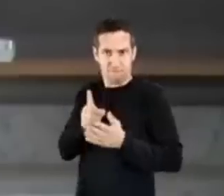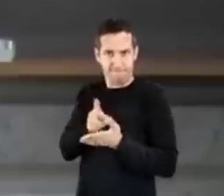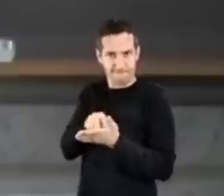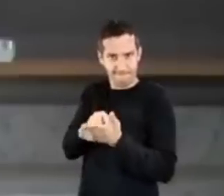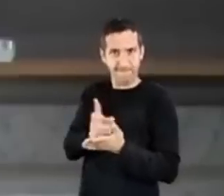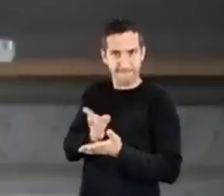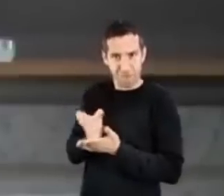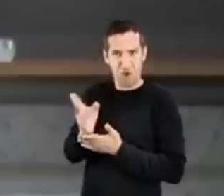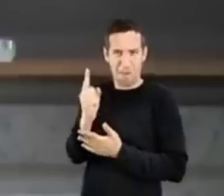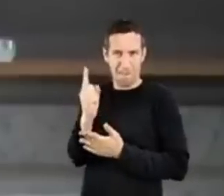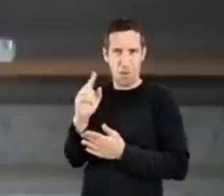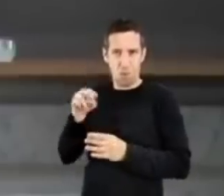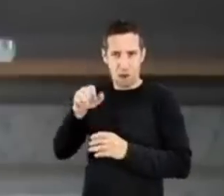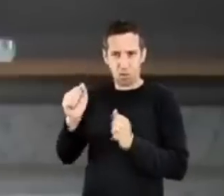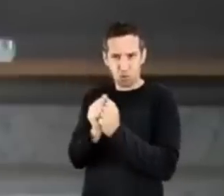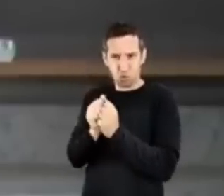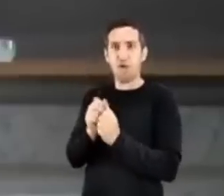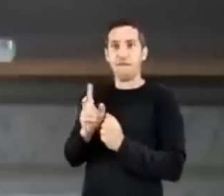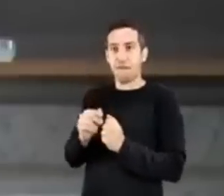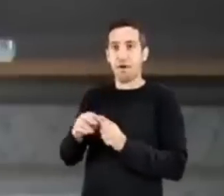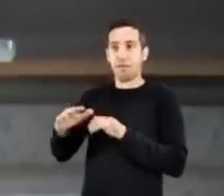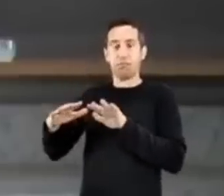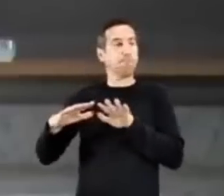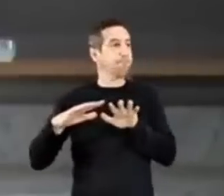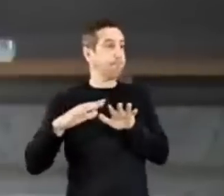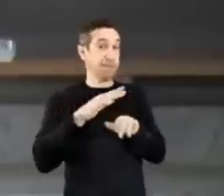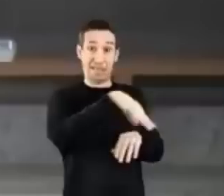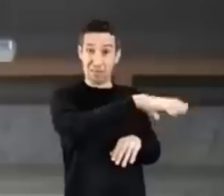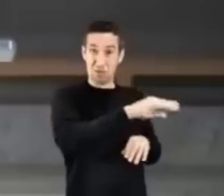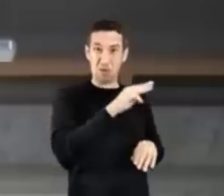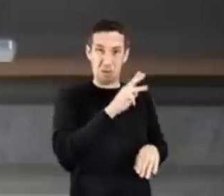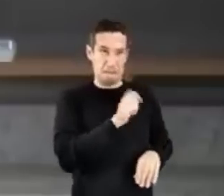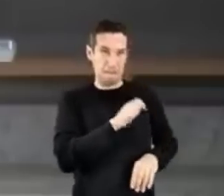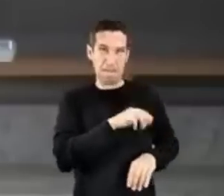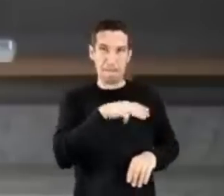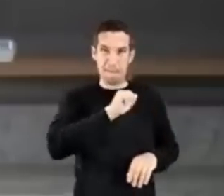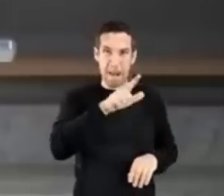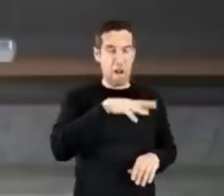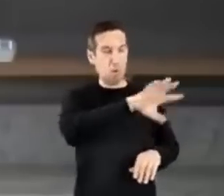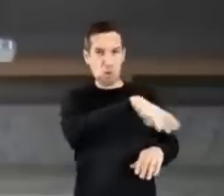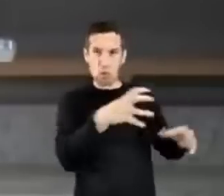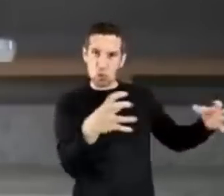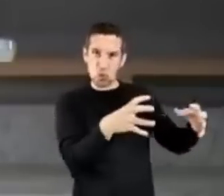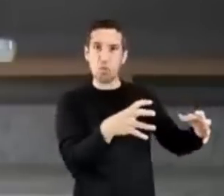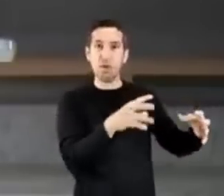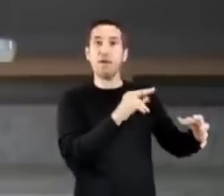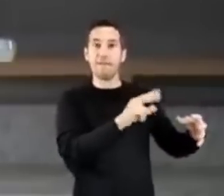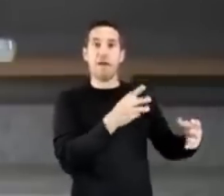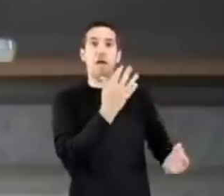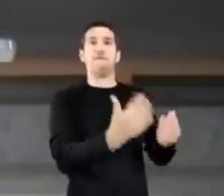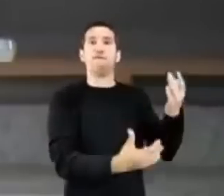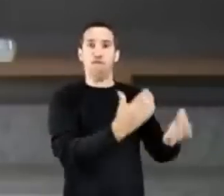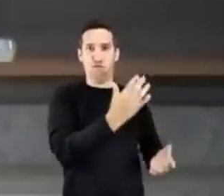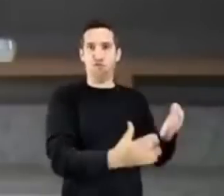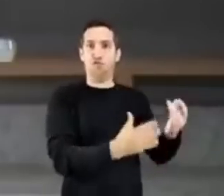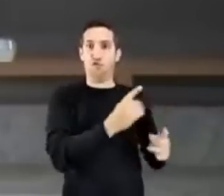esses ímpios antes mesmo mesmo de morrerem de serem destruídos definitivamente com fogo e enxofre Jesus vai dar a